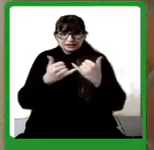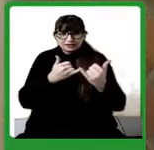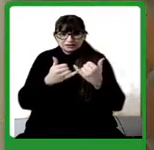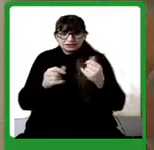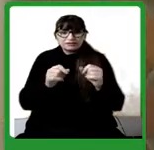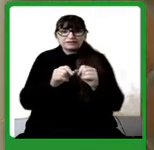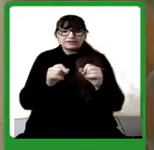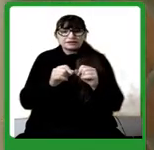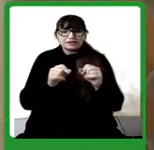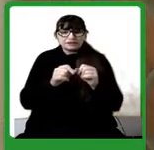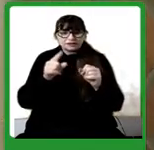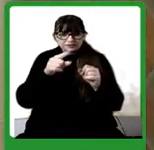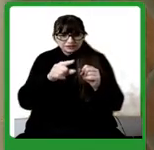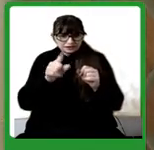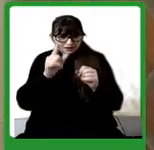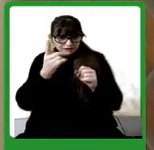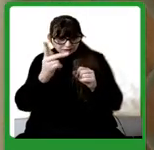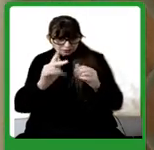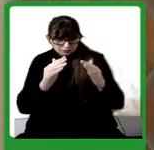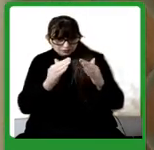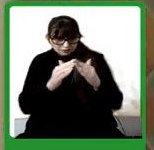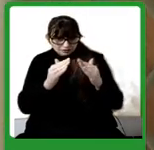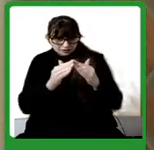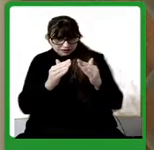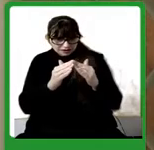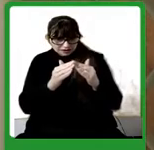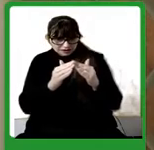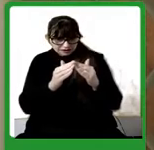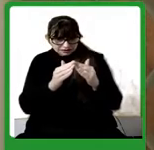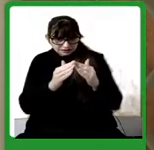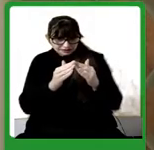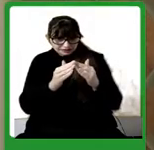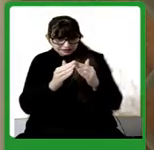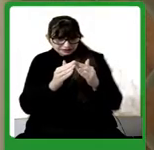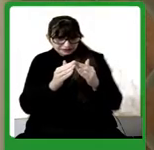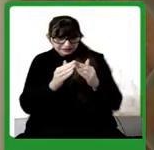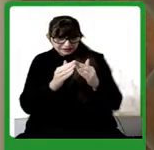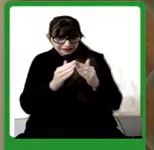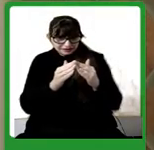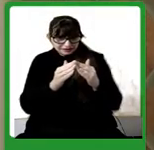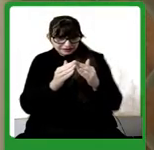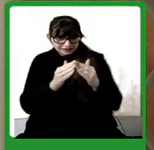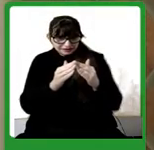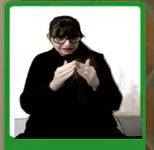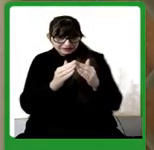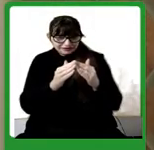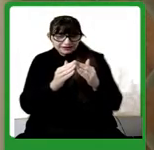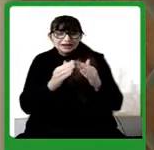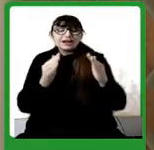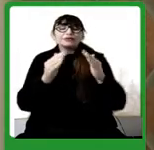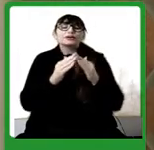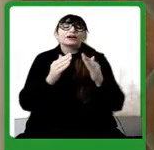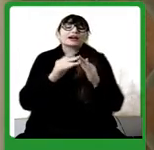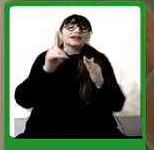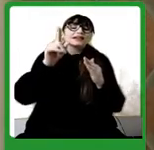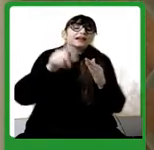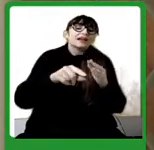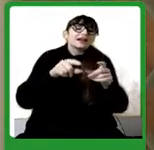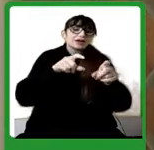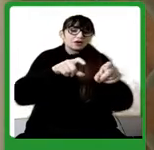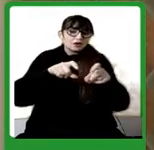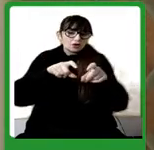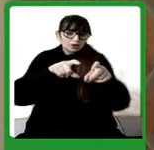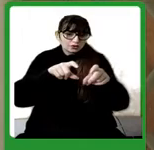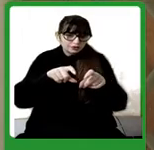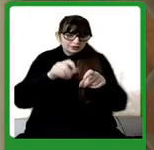pra saber se a tua casa... se afoguei com chocolate. Pra saber se a tua casa é de colono.